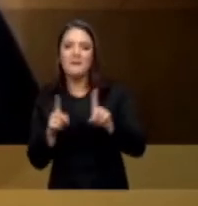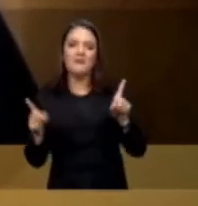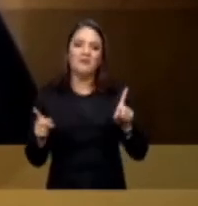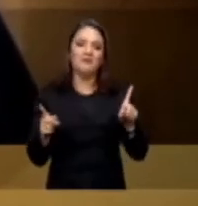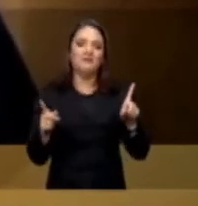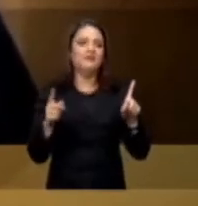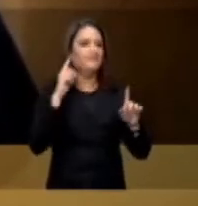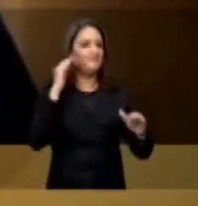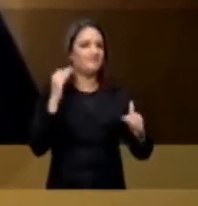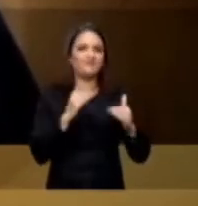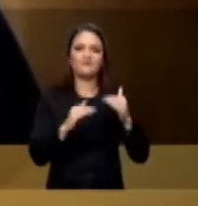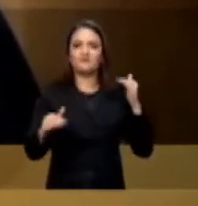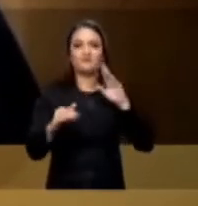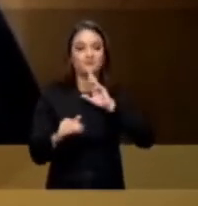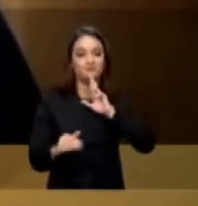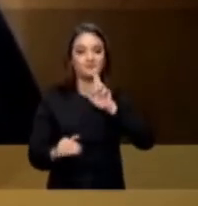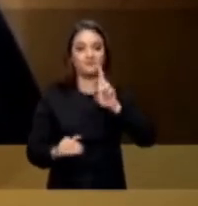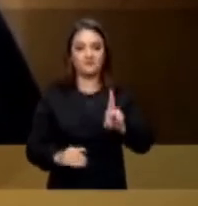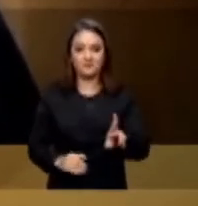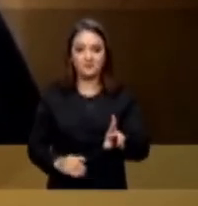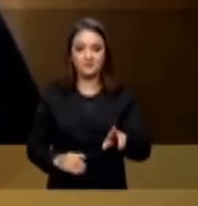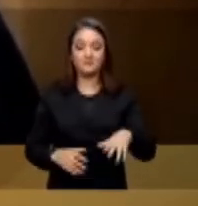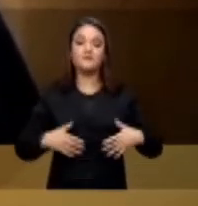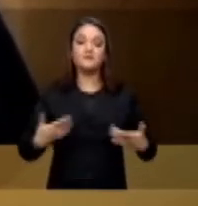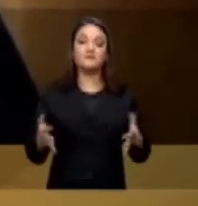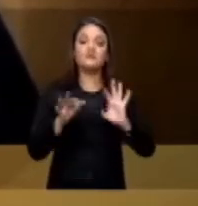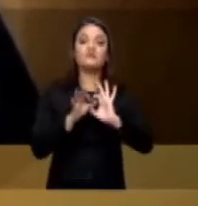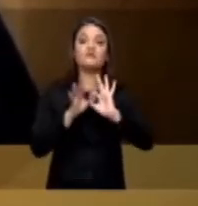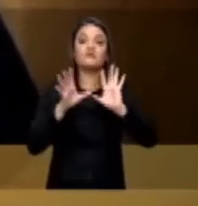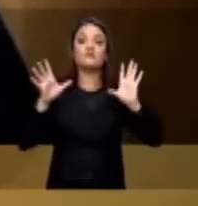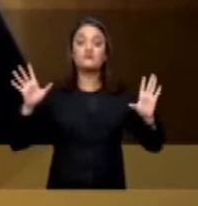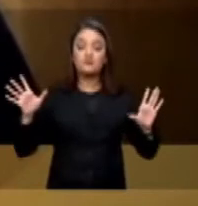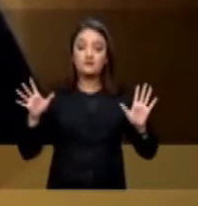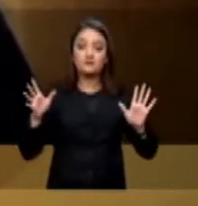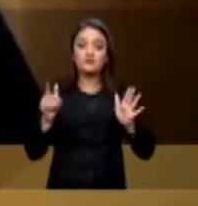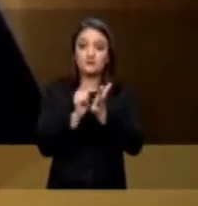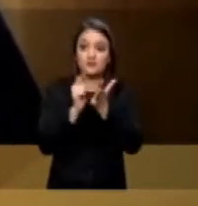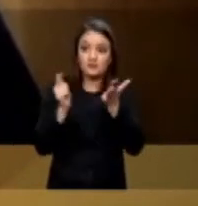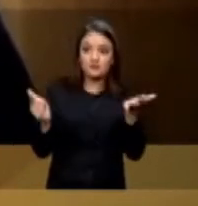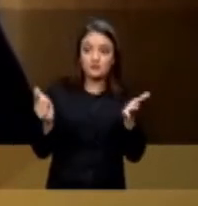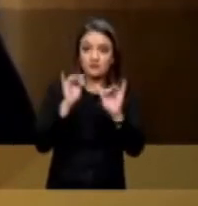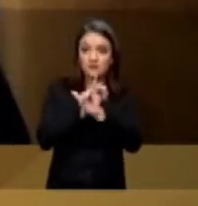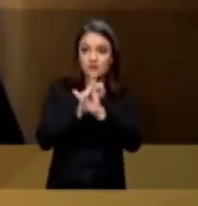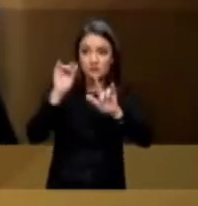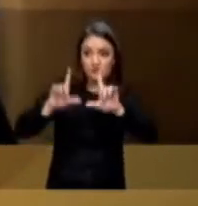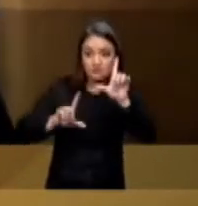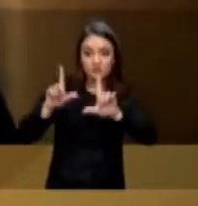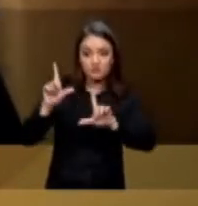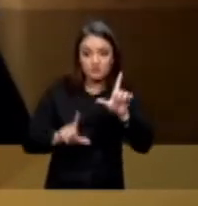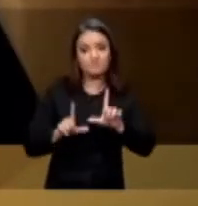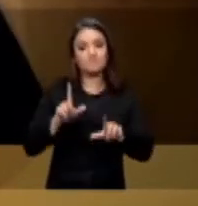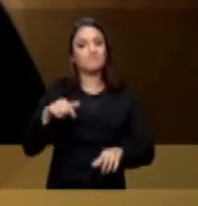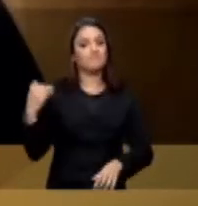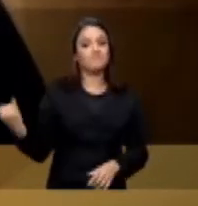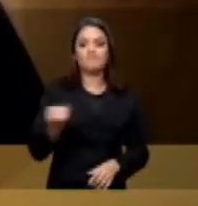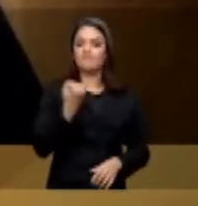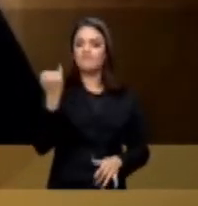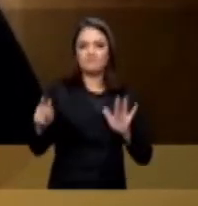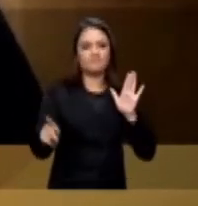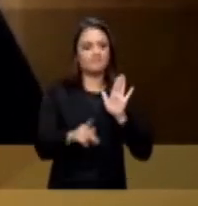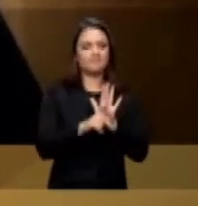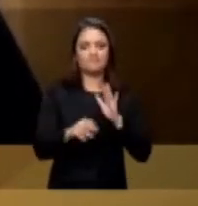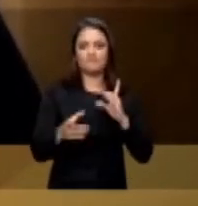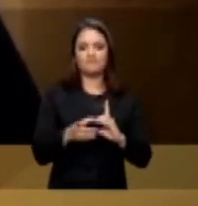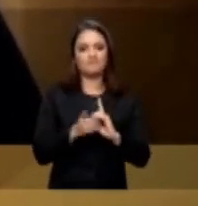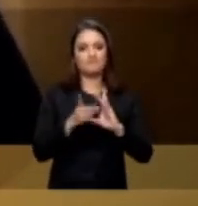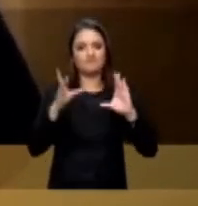nos resultados. A liberdade de imprensa é sagrada, é um patrimônio da